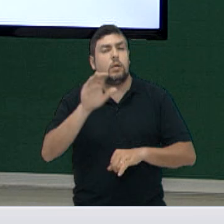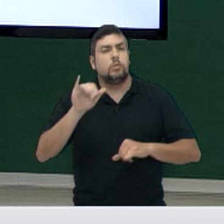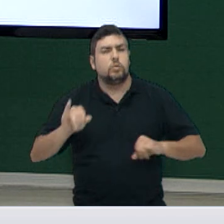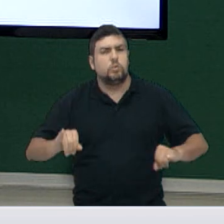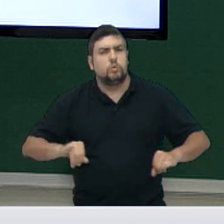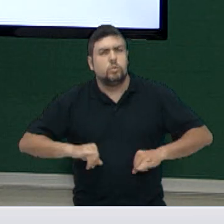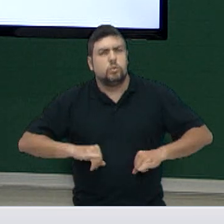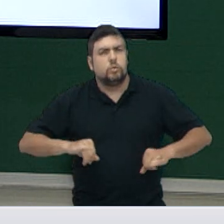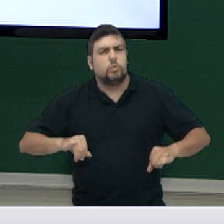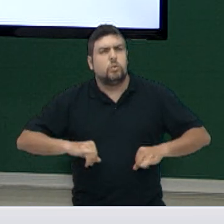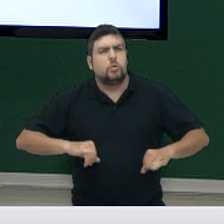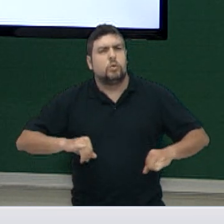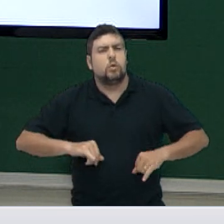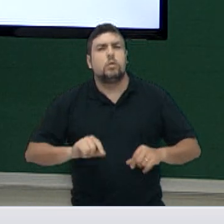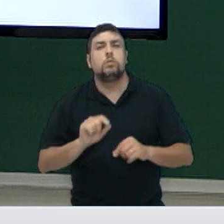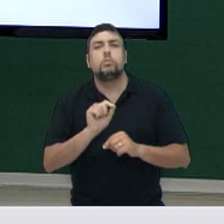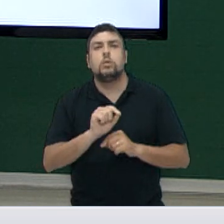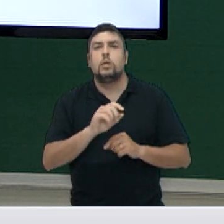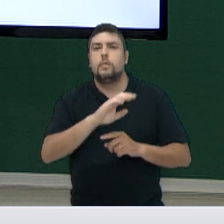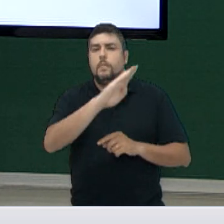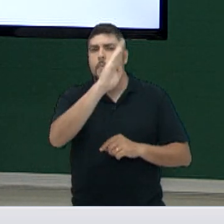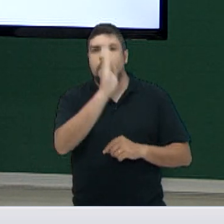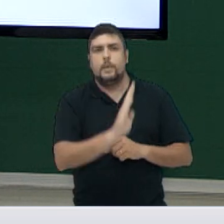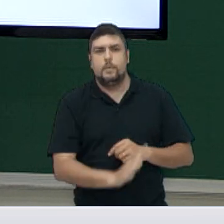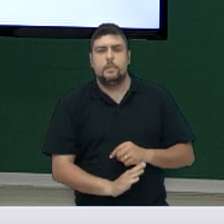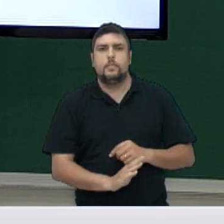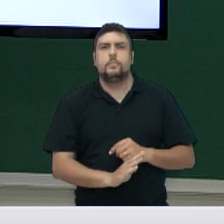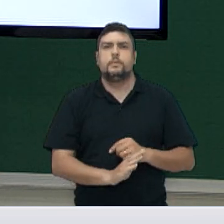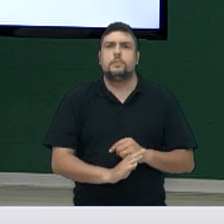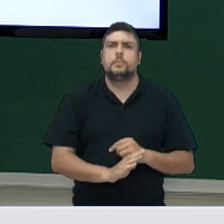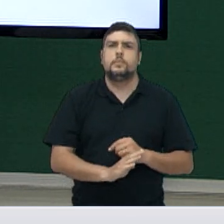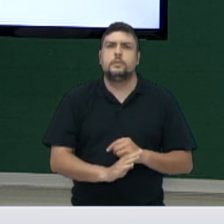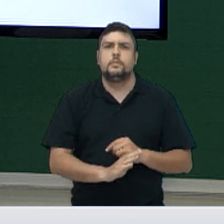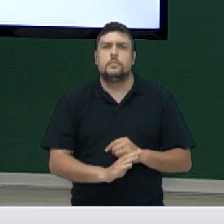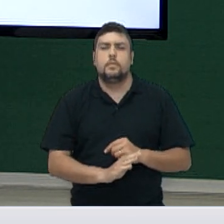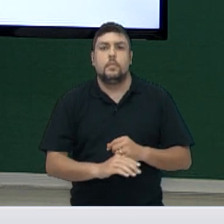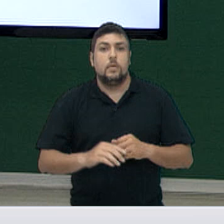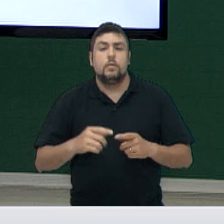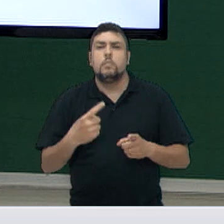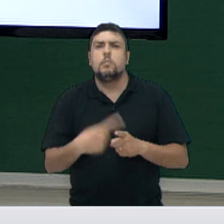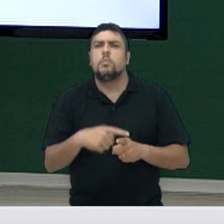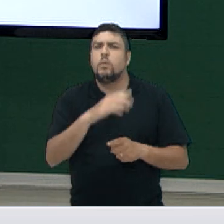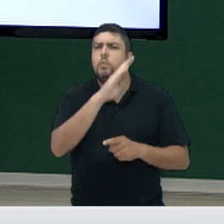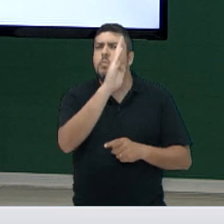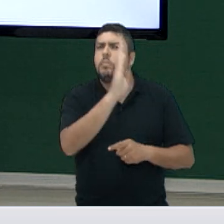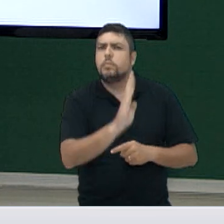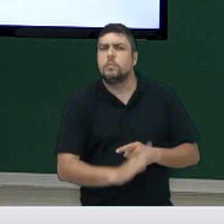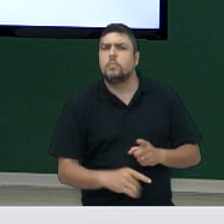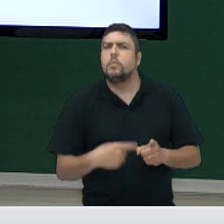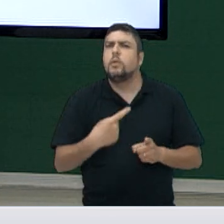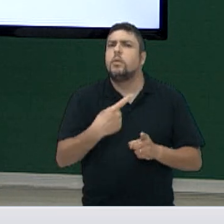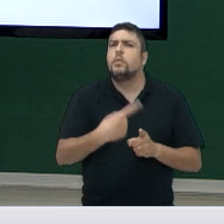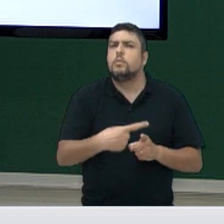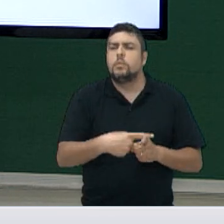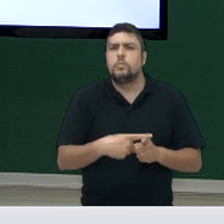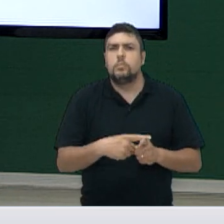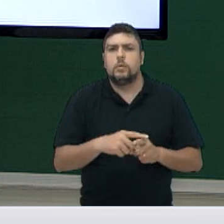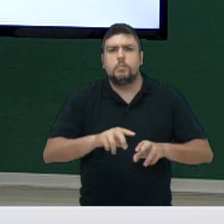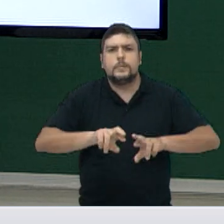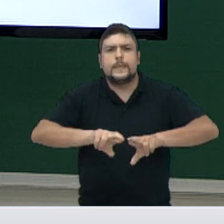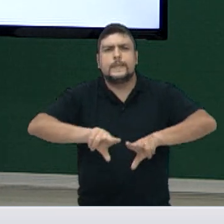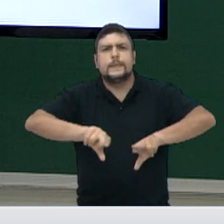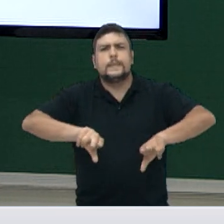a maior perda. Por que a maior perda? Porque é o país que tem a maior biodiversidade do